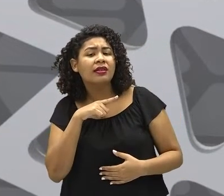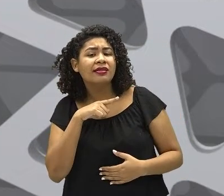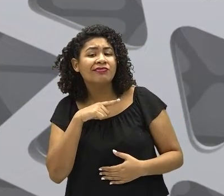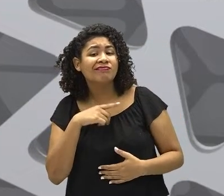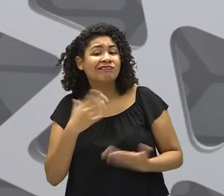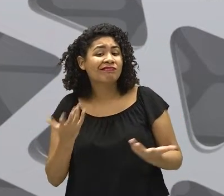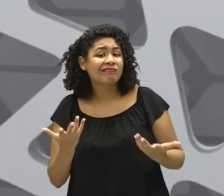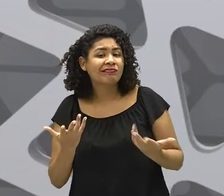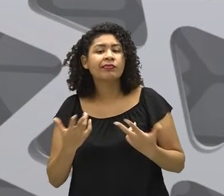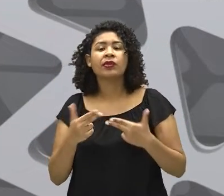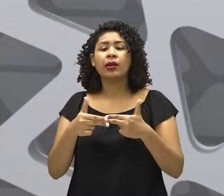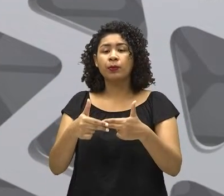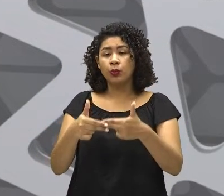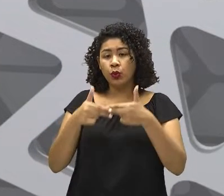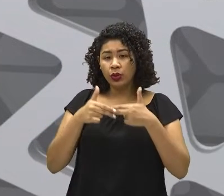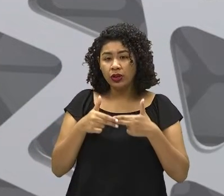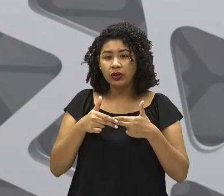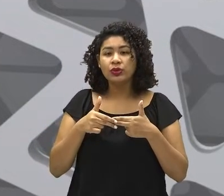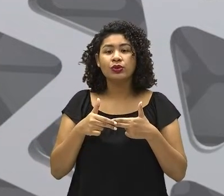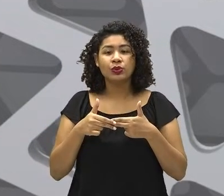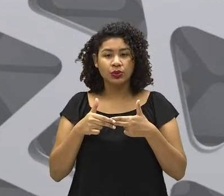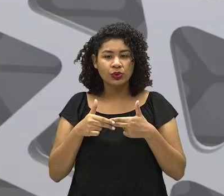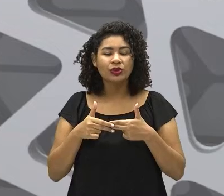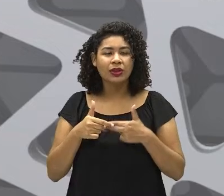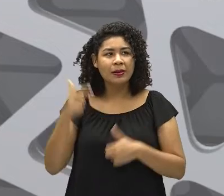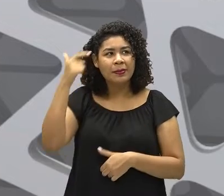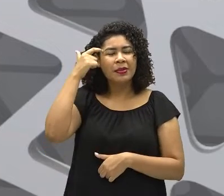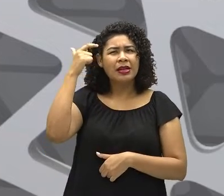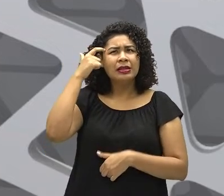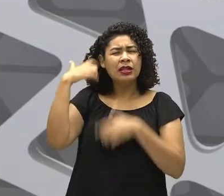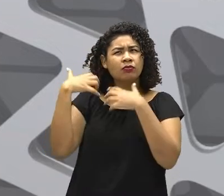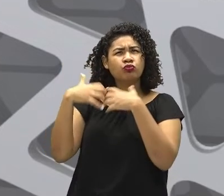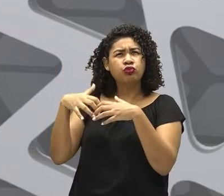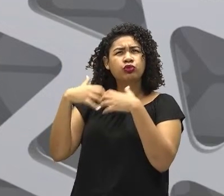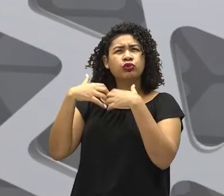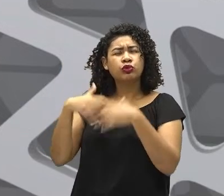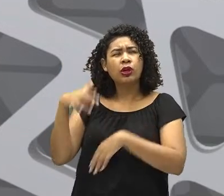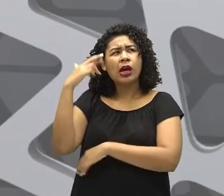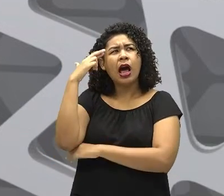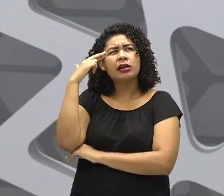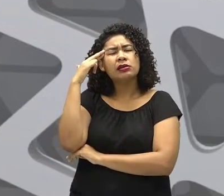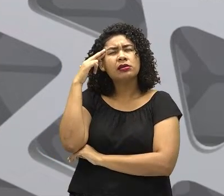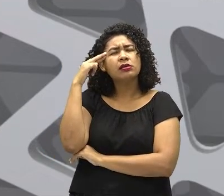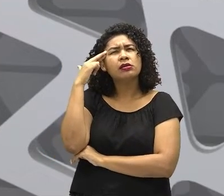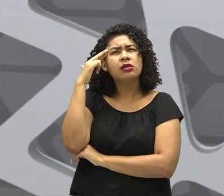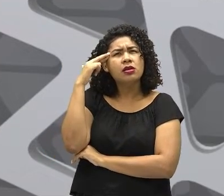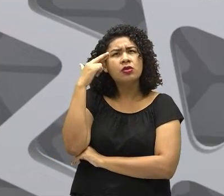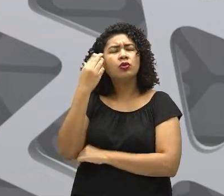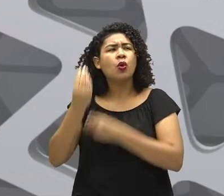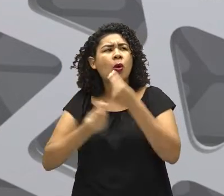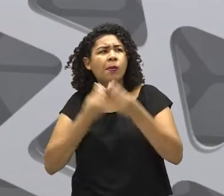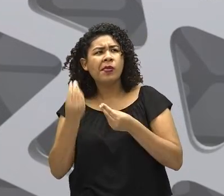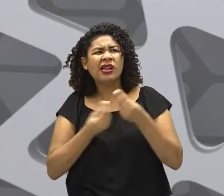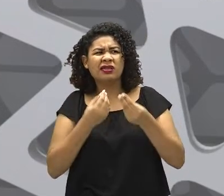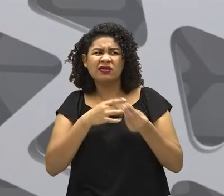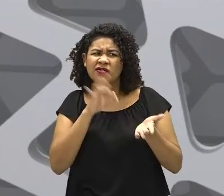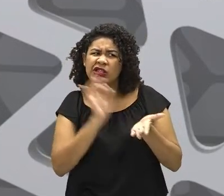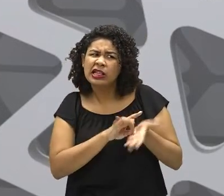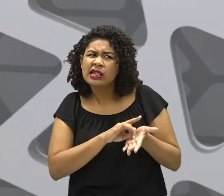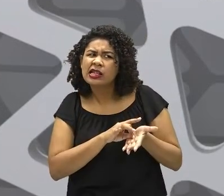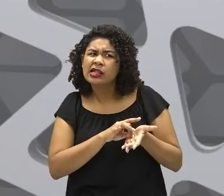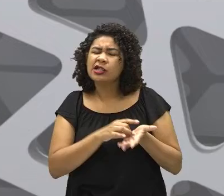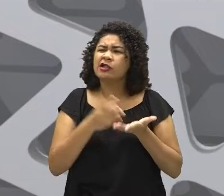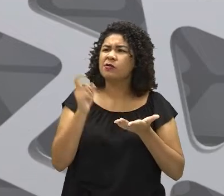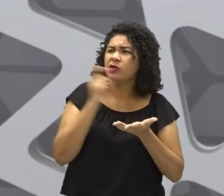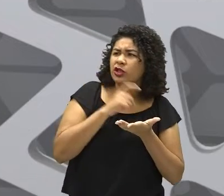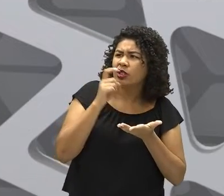existência dessa forma racionalista de pensar, começam a se questionar. Claro que nós não podemos dizer que a